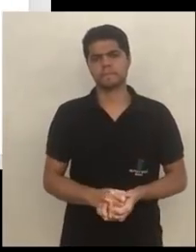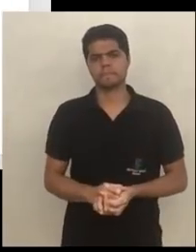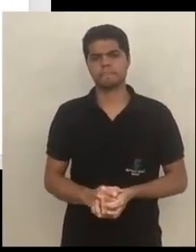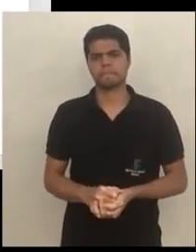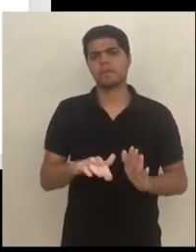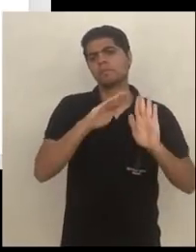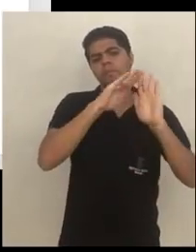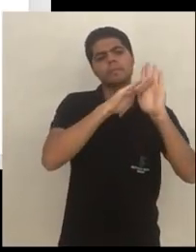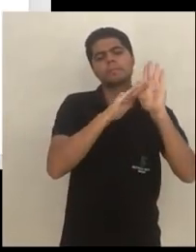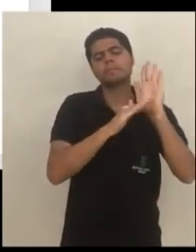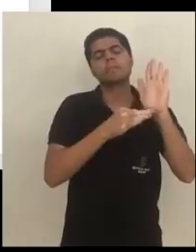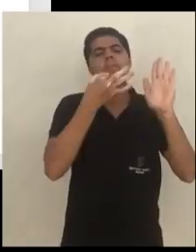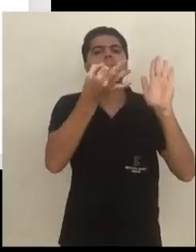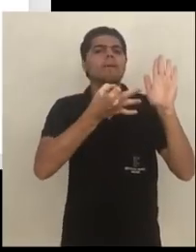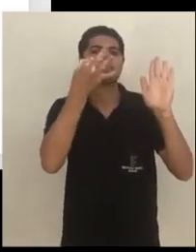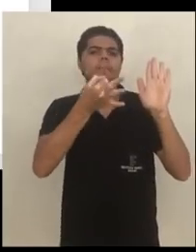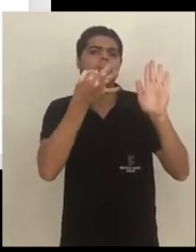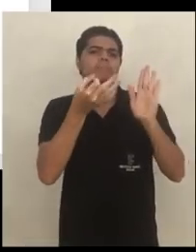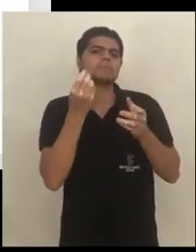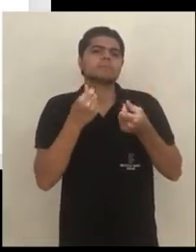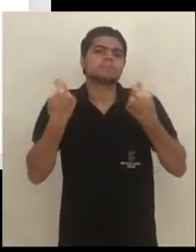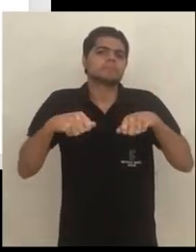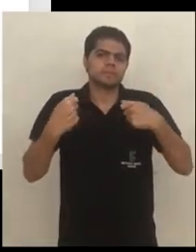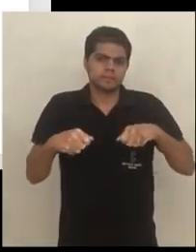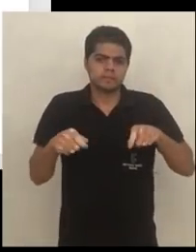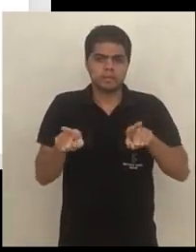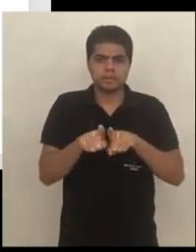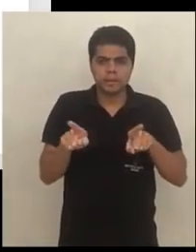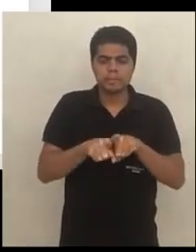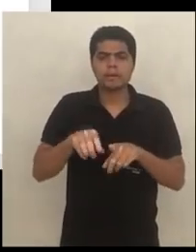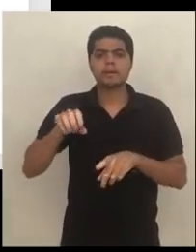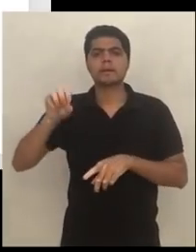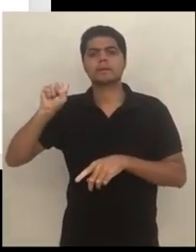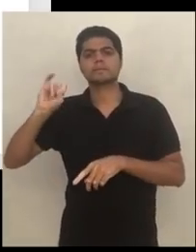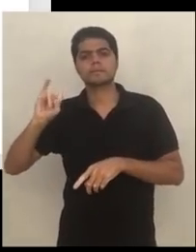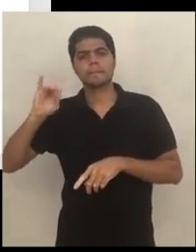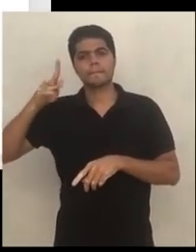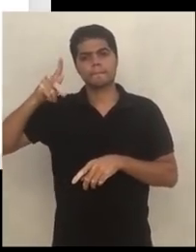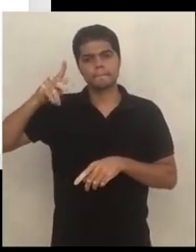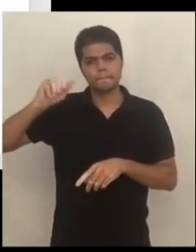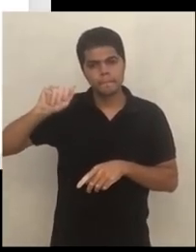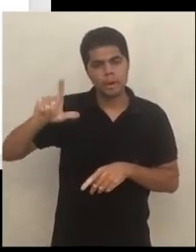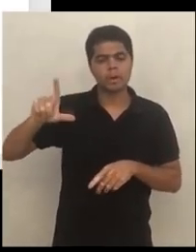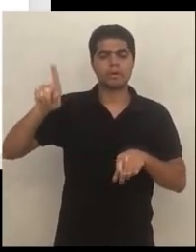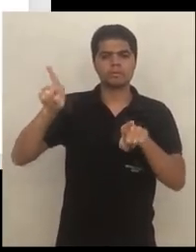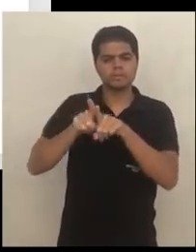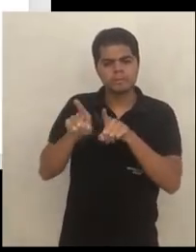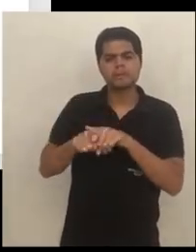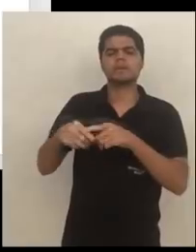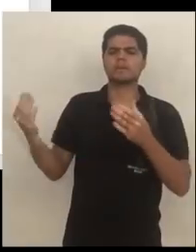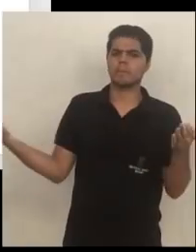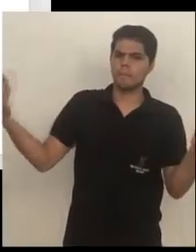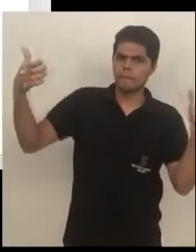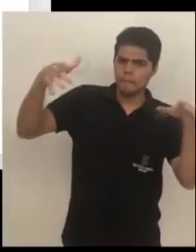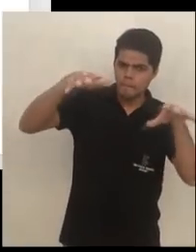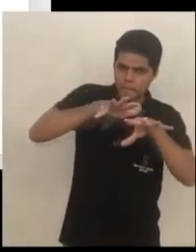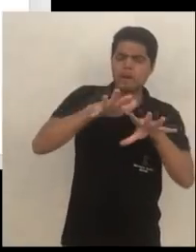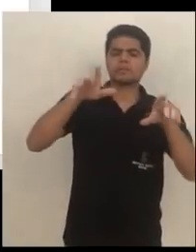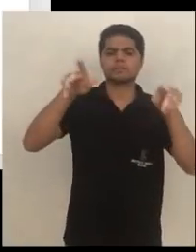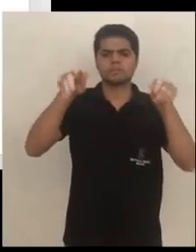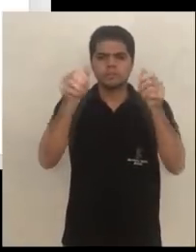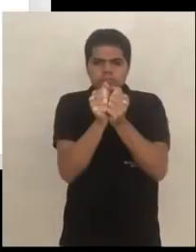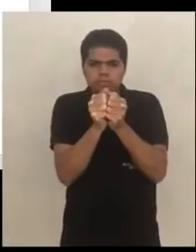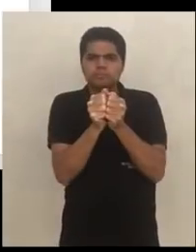Além disso, a CIPORG também ela participa de encontros, oficinas, capacitações,